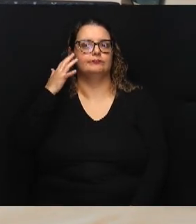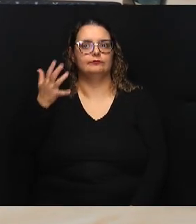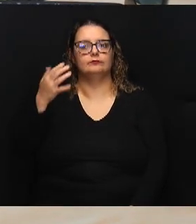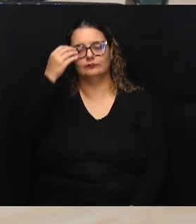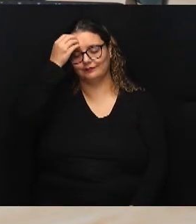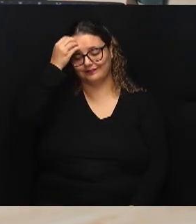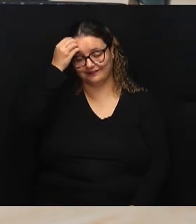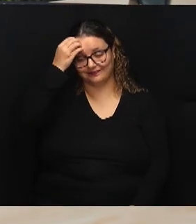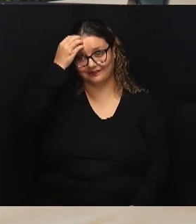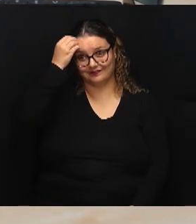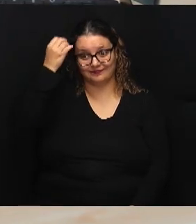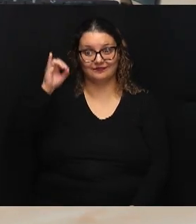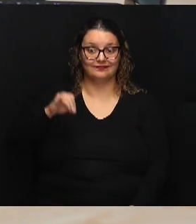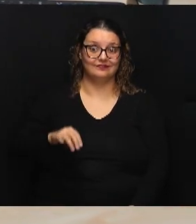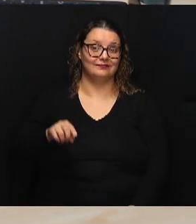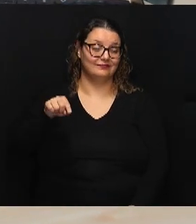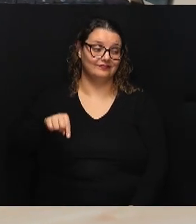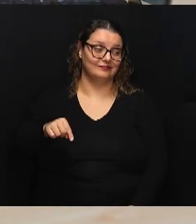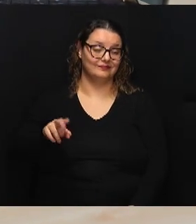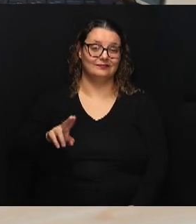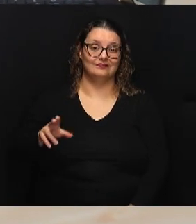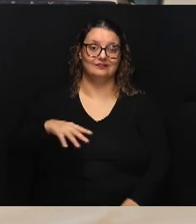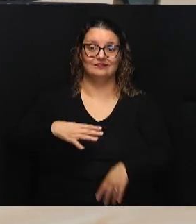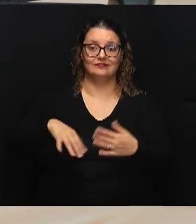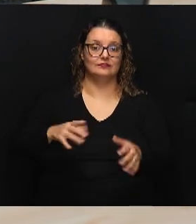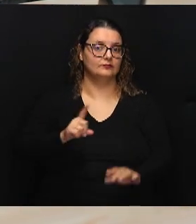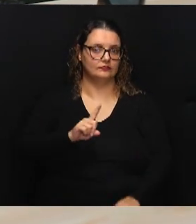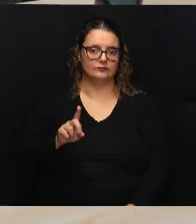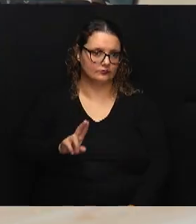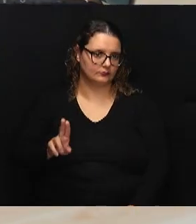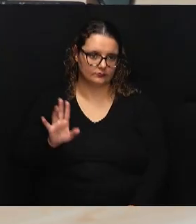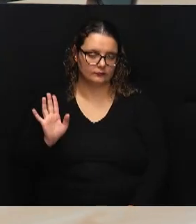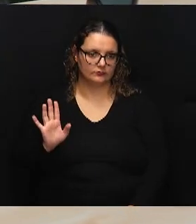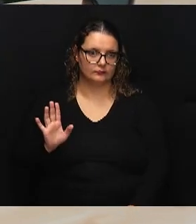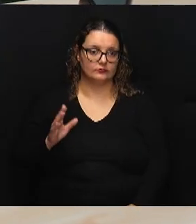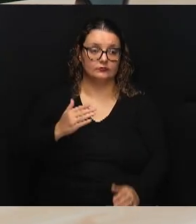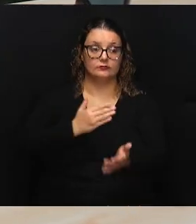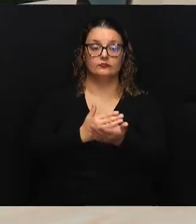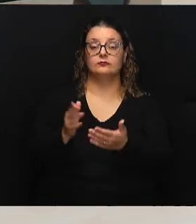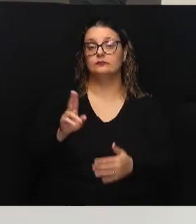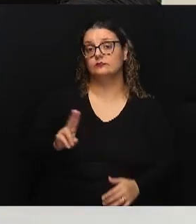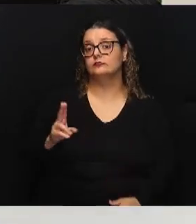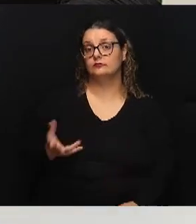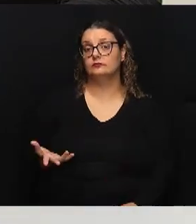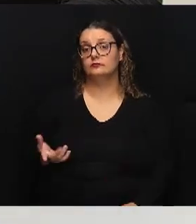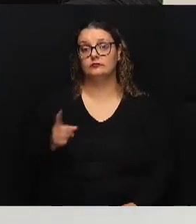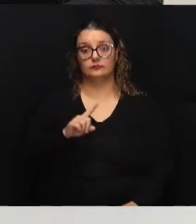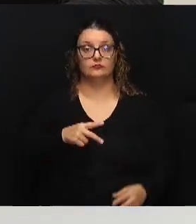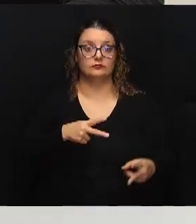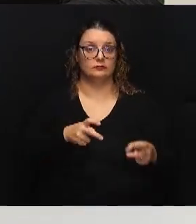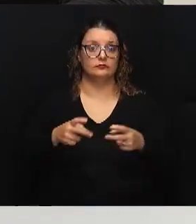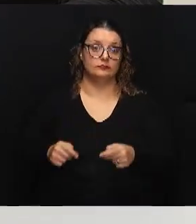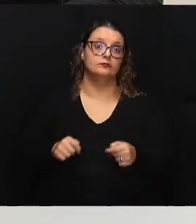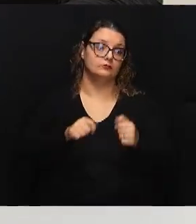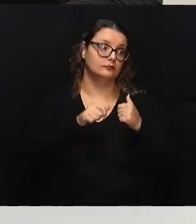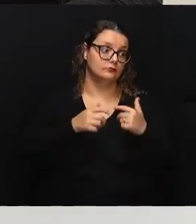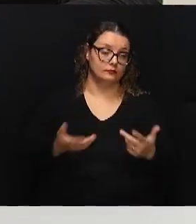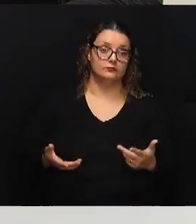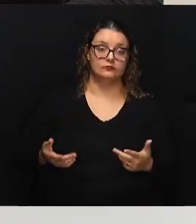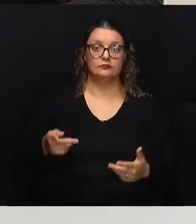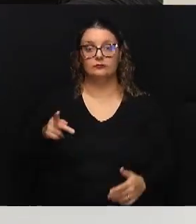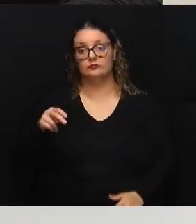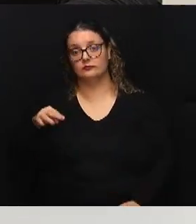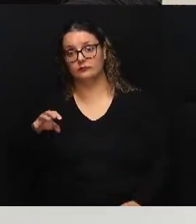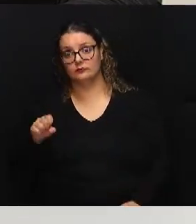se eu usar isso aqui, eu posso me embananar, então eu não usava. De repente eu comecei a usar. E não só perceber os benefícios, né, dos pontos,